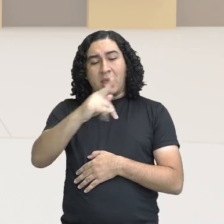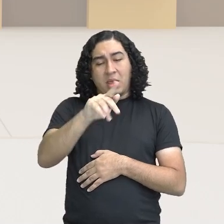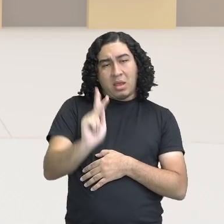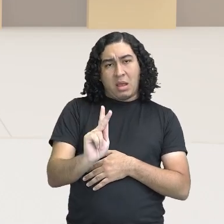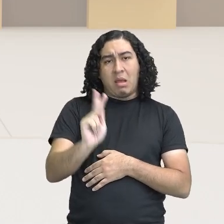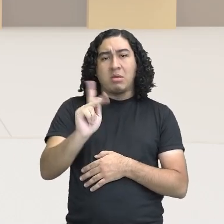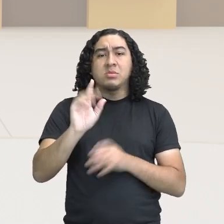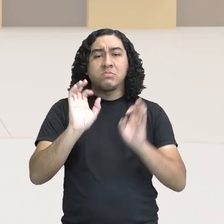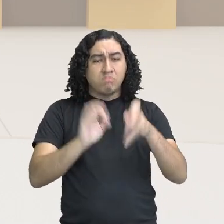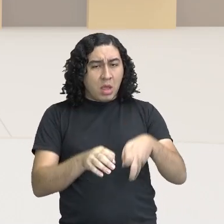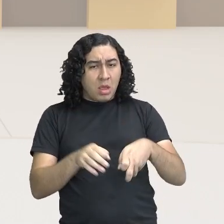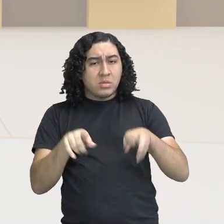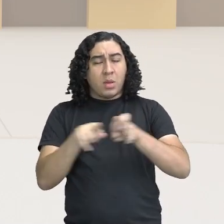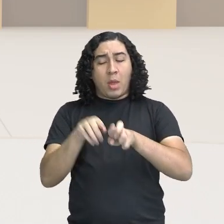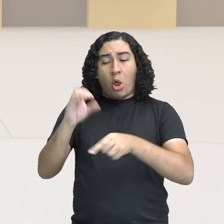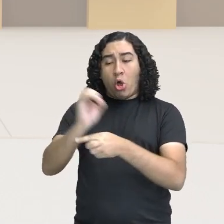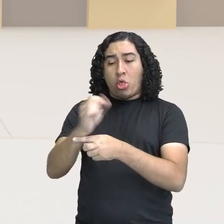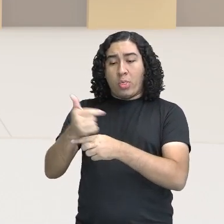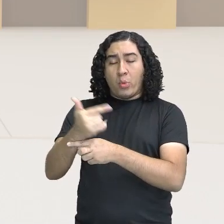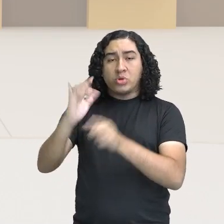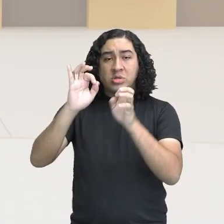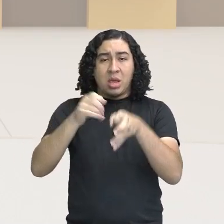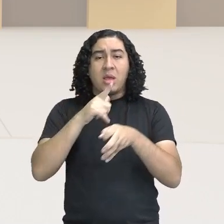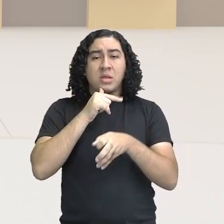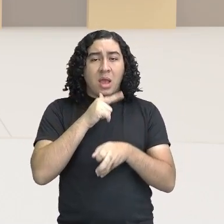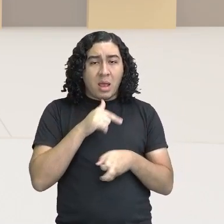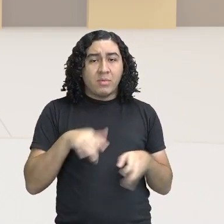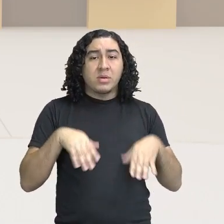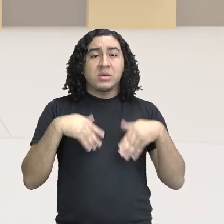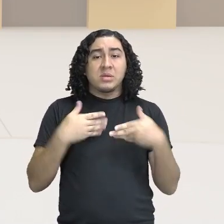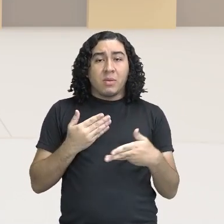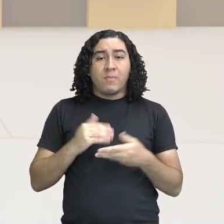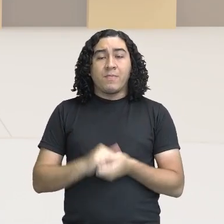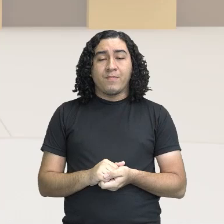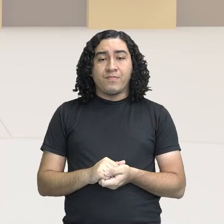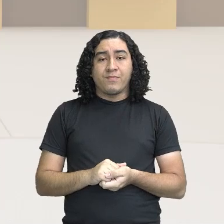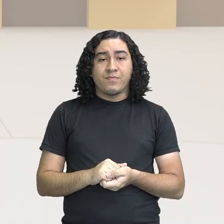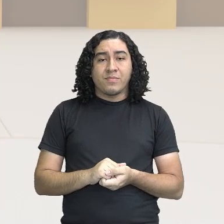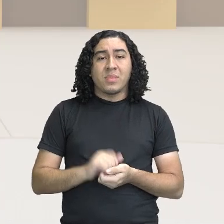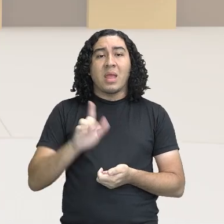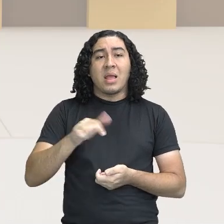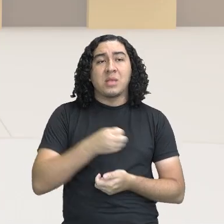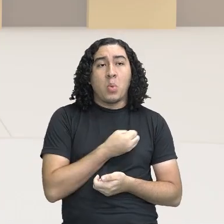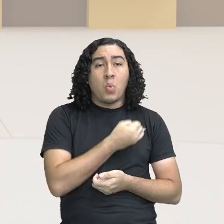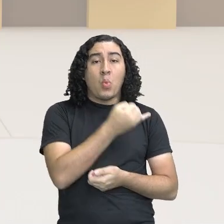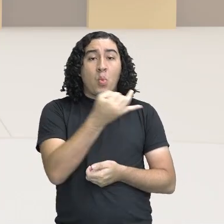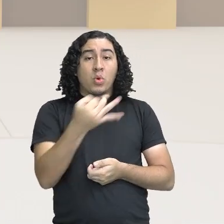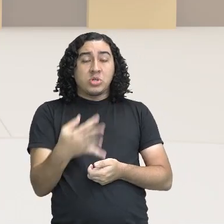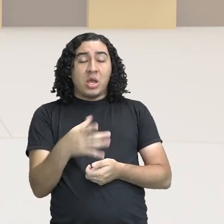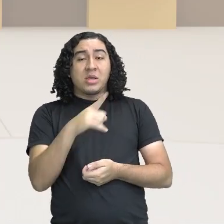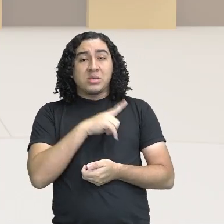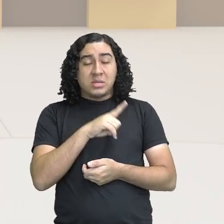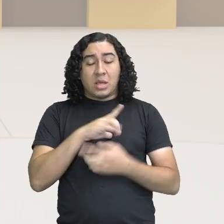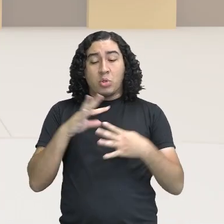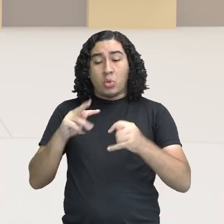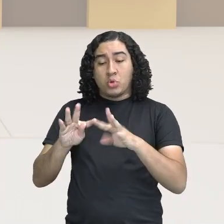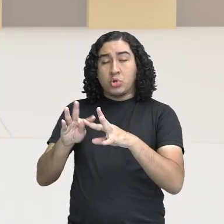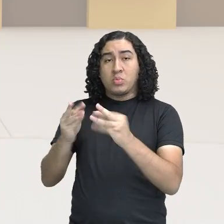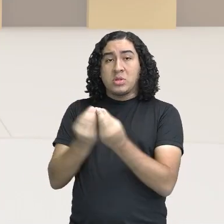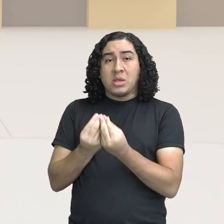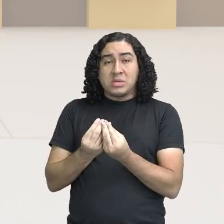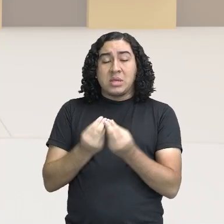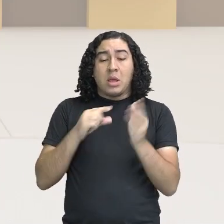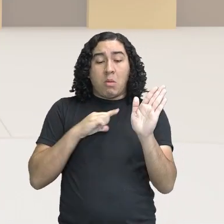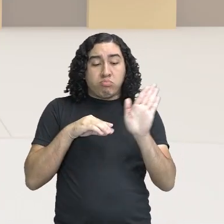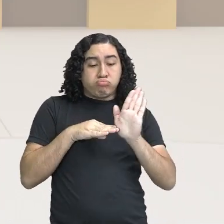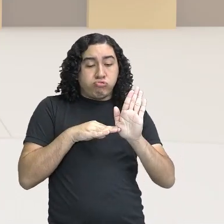normal de oxigênio aqui na água. Então, à medida que a quantidade de nitrogênio e de fósforo vai aumentando, nós